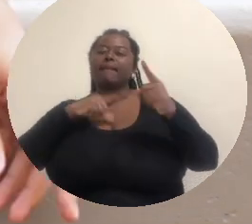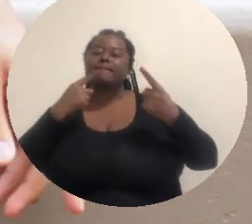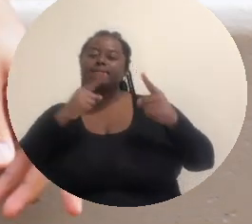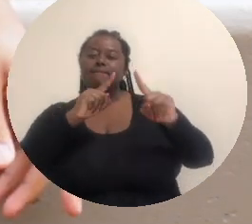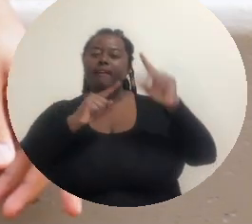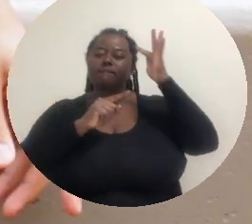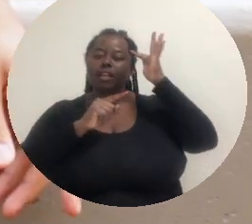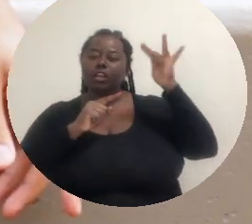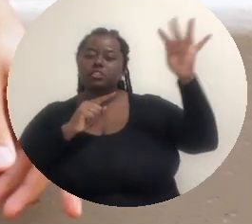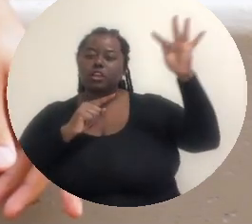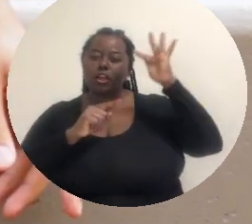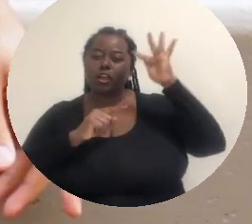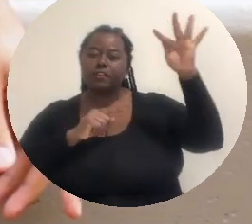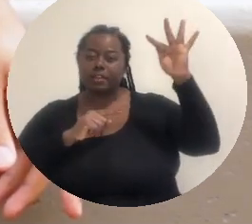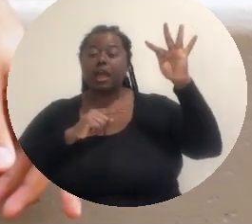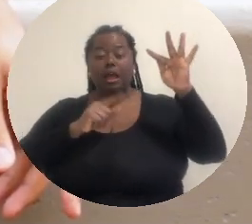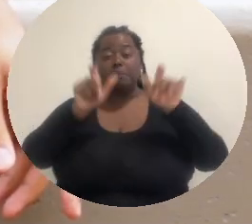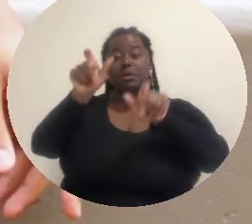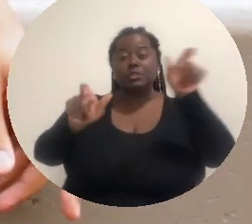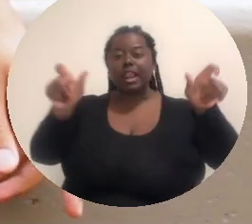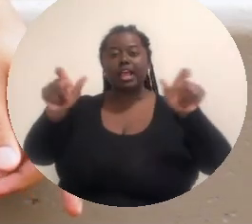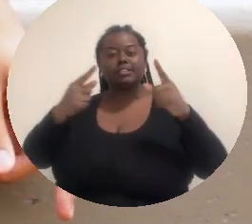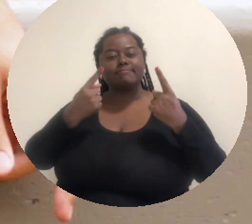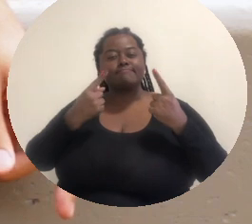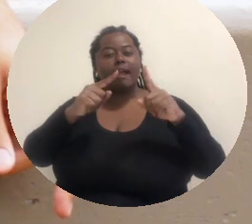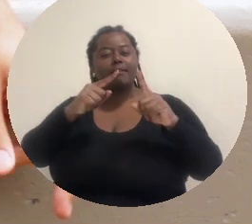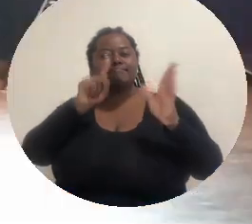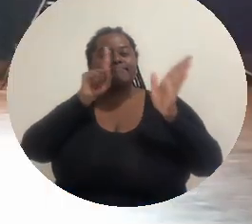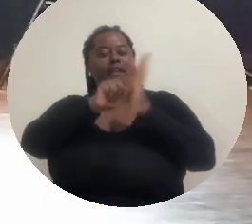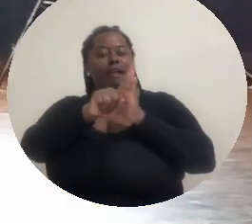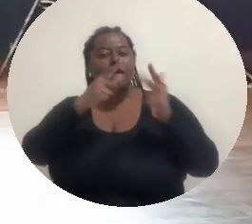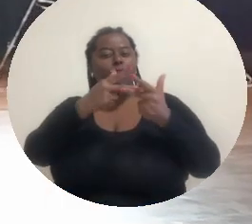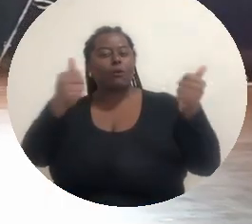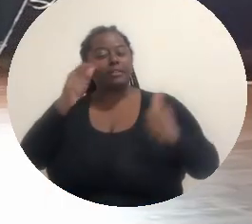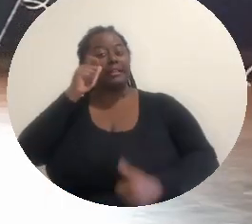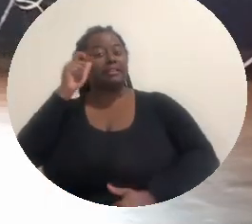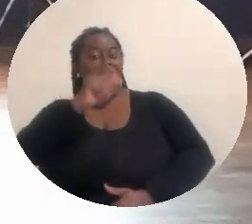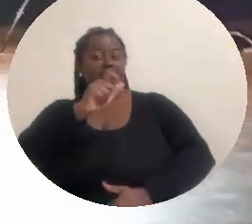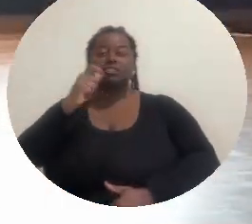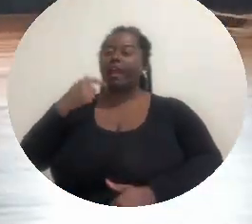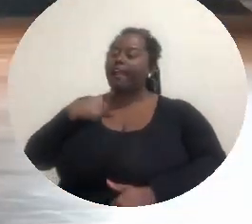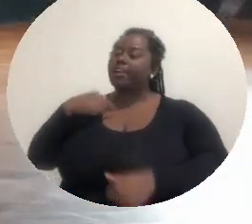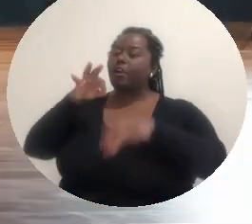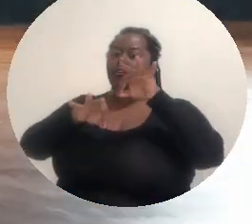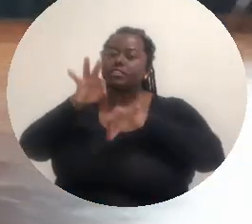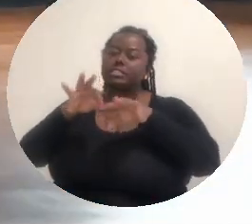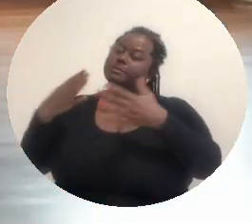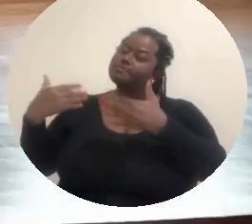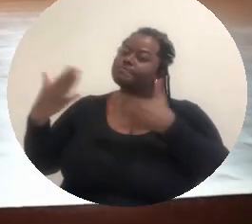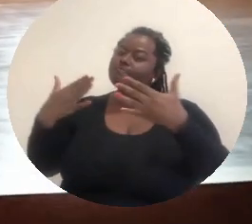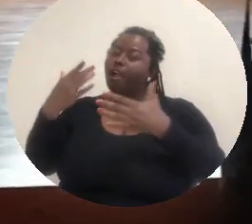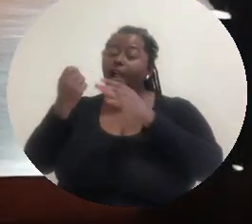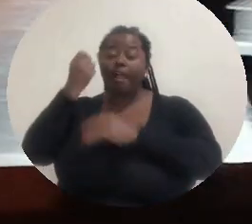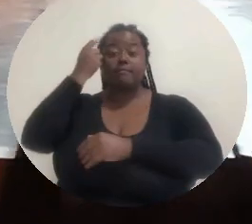esses personagens questionando certas coisas de uma forma muito interessante, eu achei. Nas nossas conversas nas oficinas surgiu essa oportunidade de eu